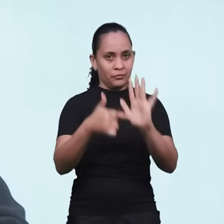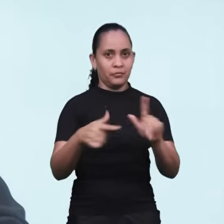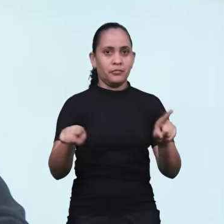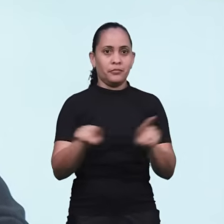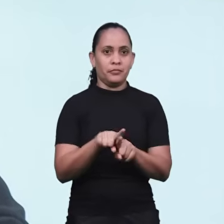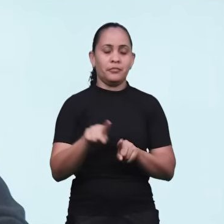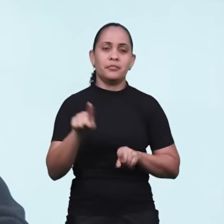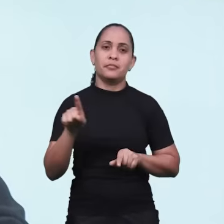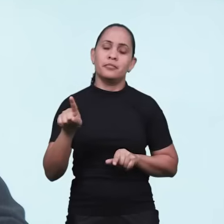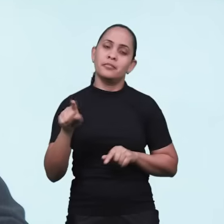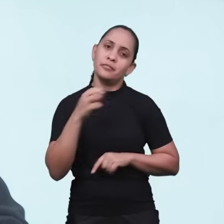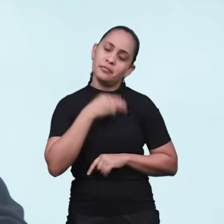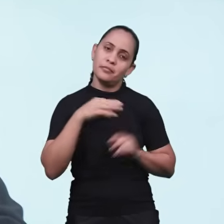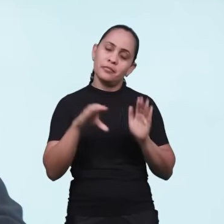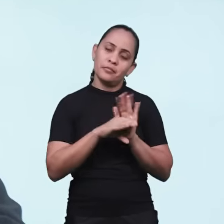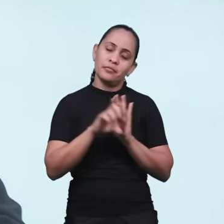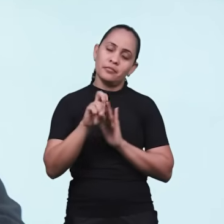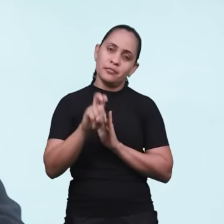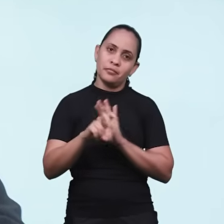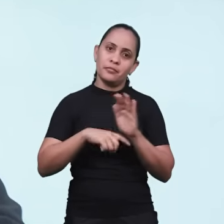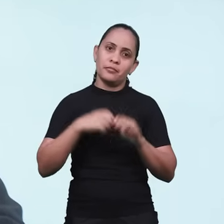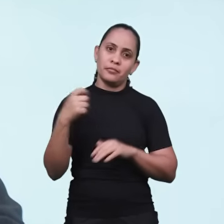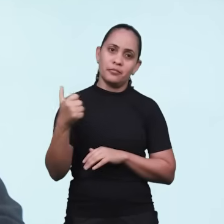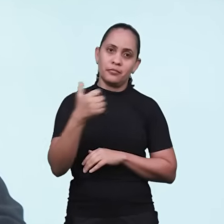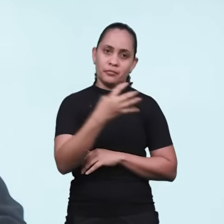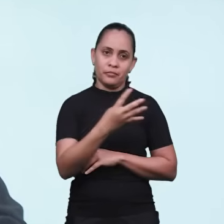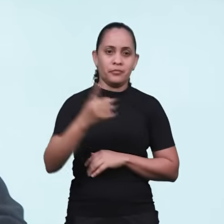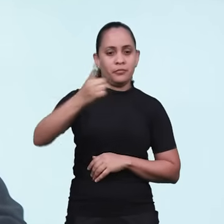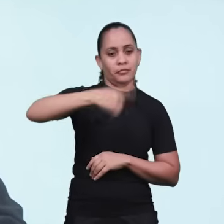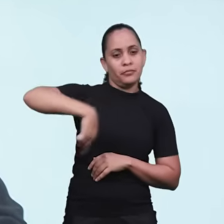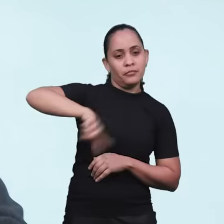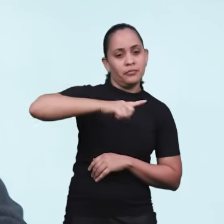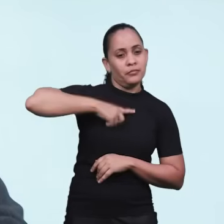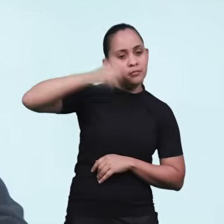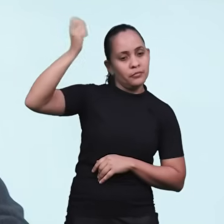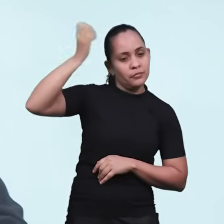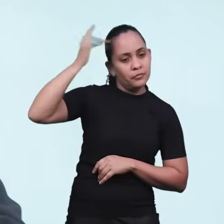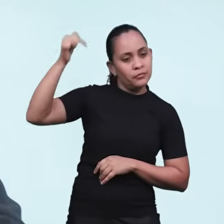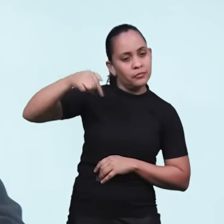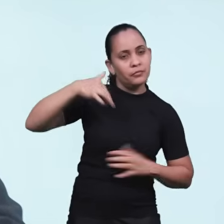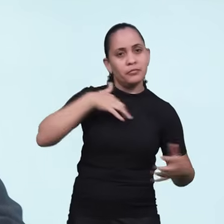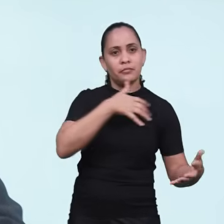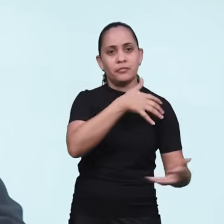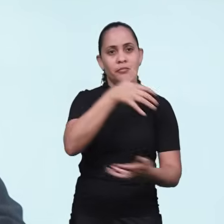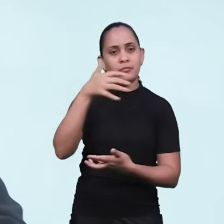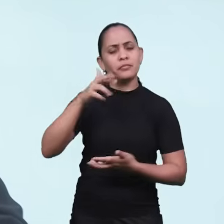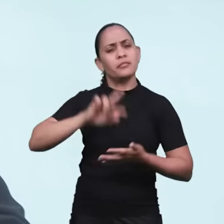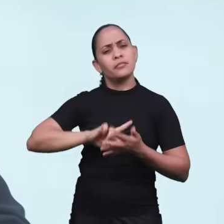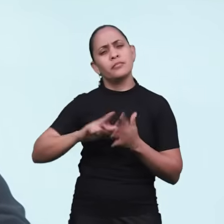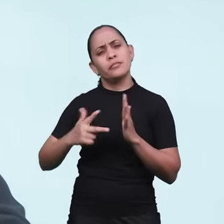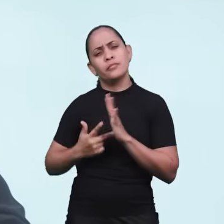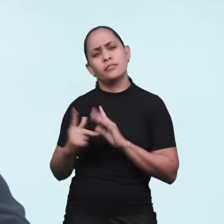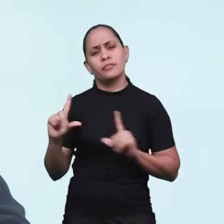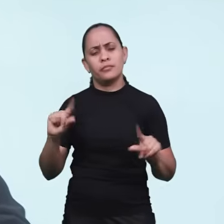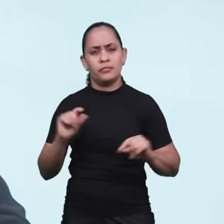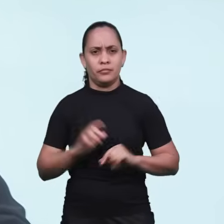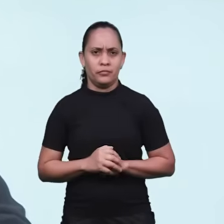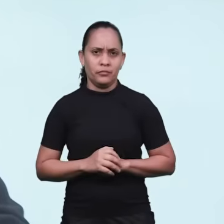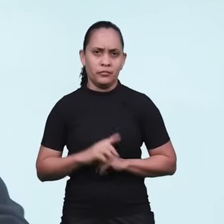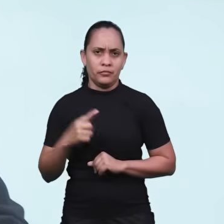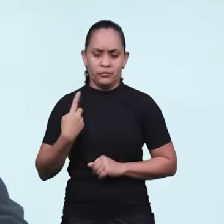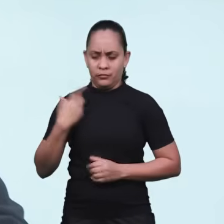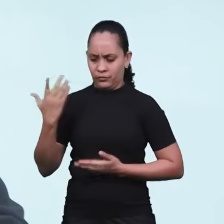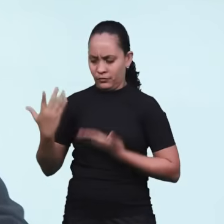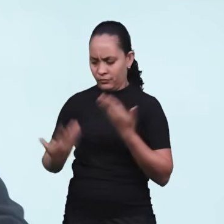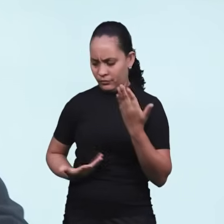Daí vem a declaração de Mateus 5,14: Vós sois a luz do mundo. Então isso significa que